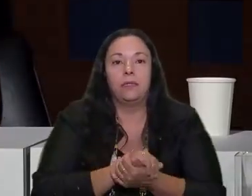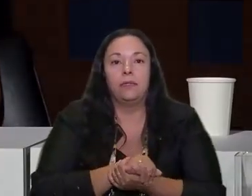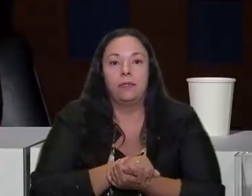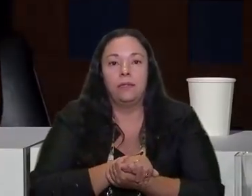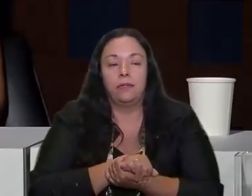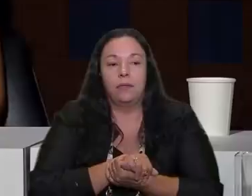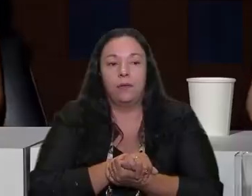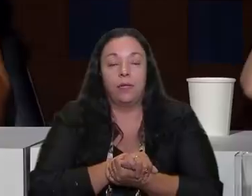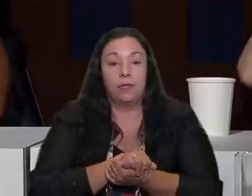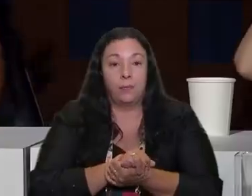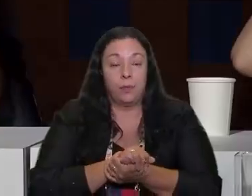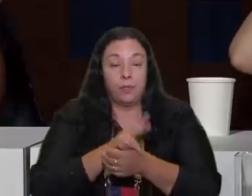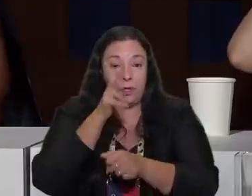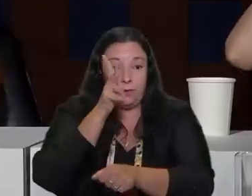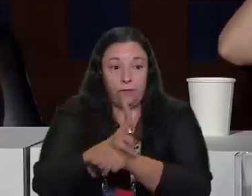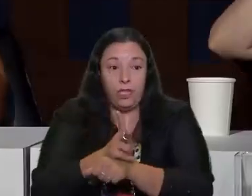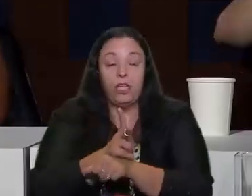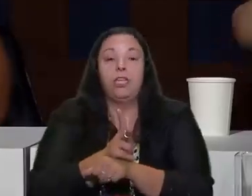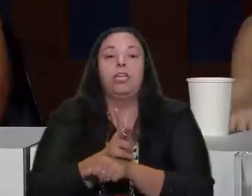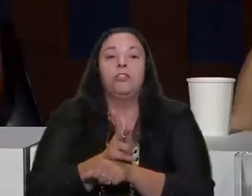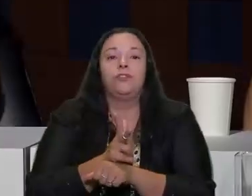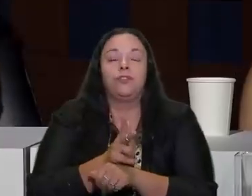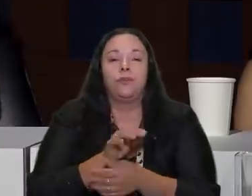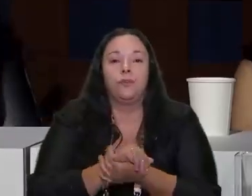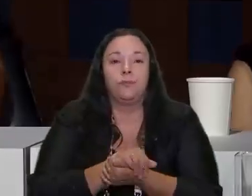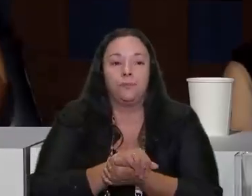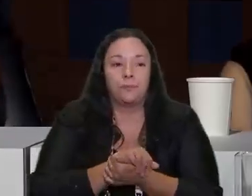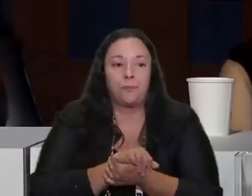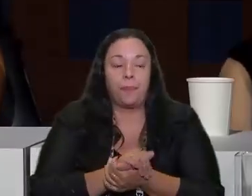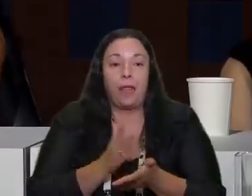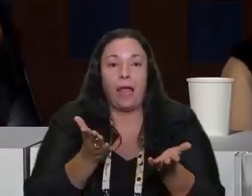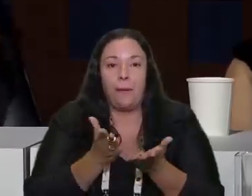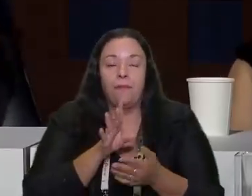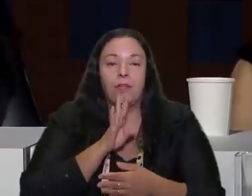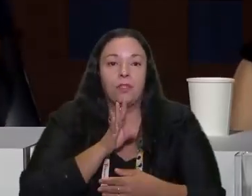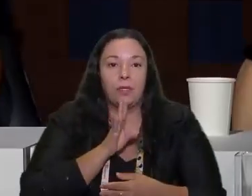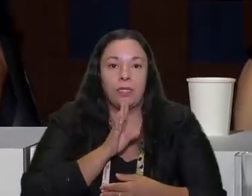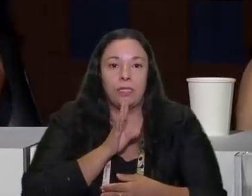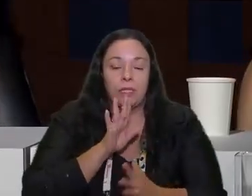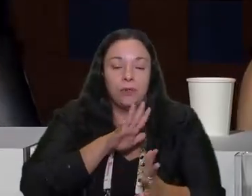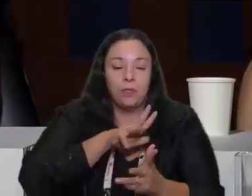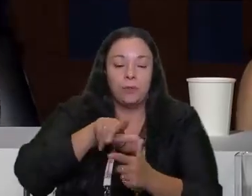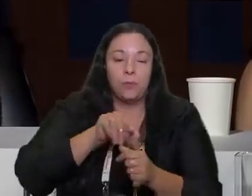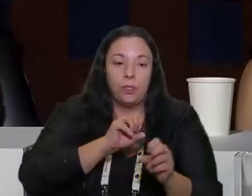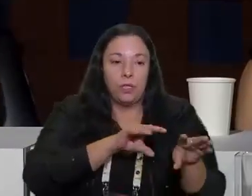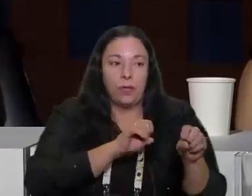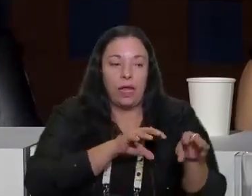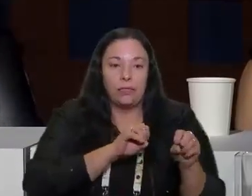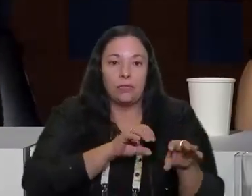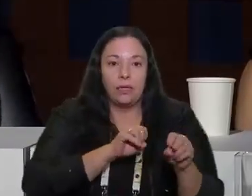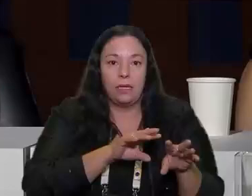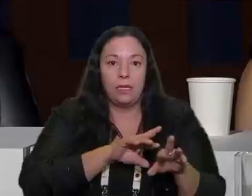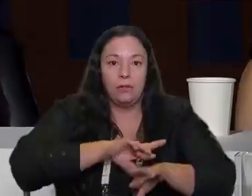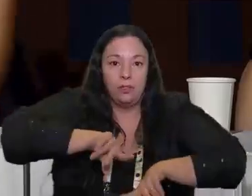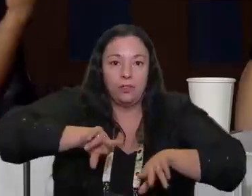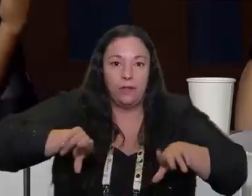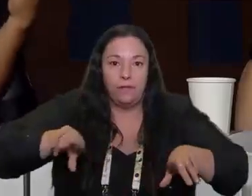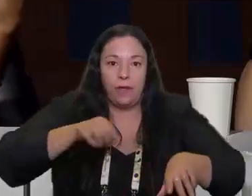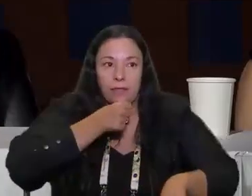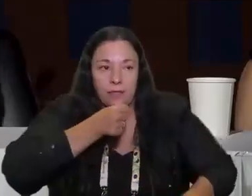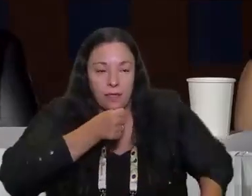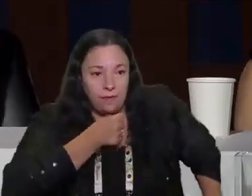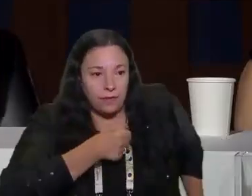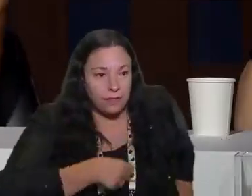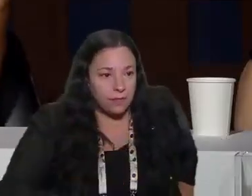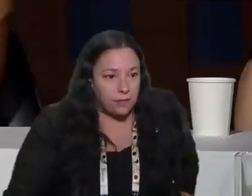até postei um vídeo sobre isso, na época ele viralizou, e acabei ficando conhecida dentro desse mundo da educação. Dei várias entrevistas sobre o que tinha